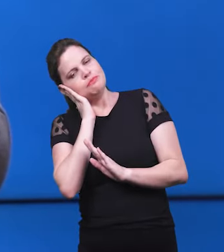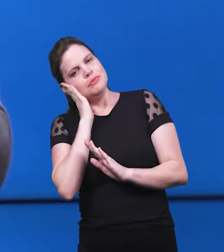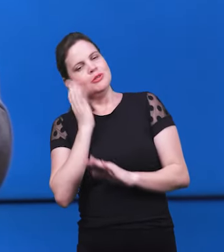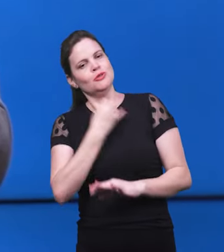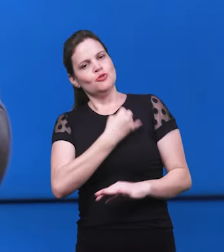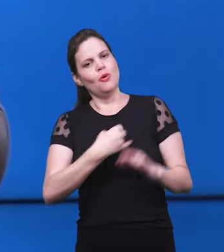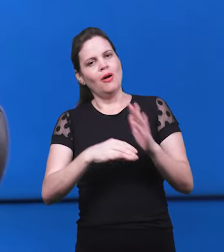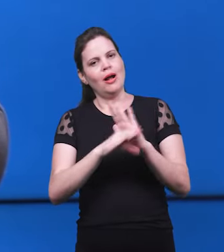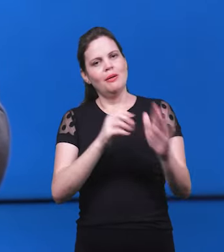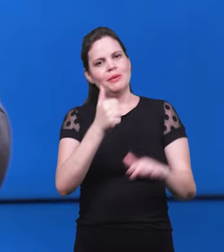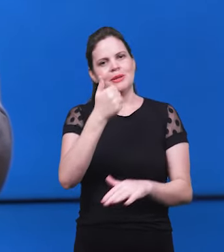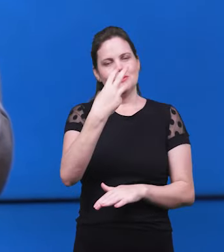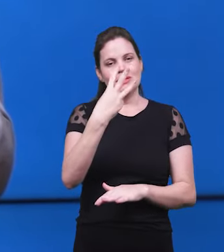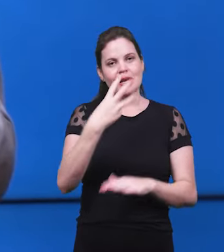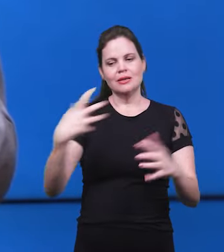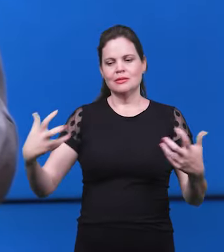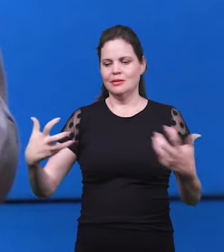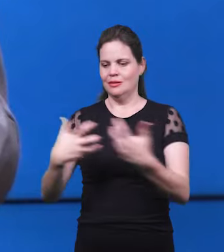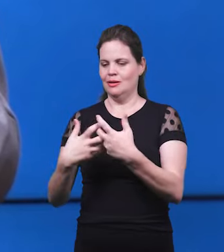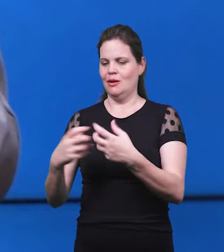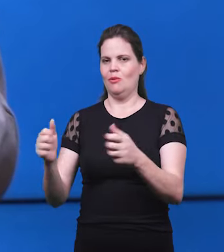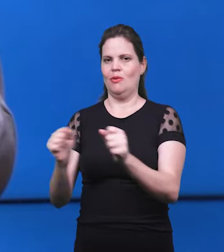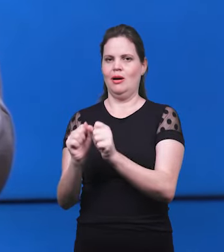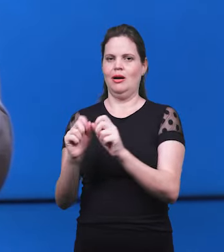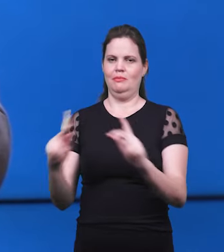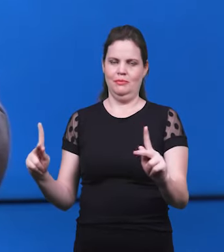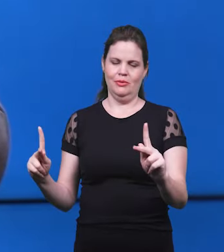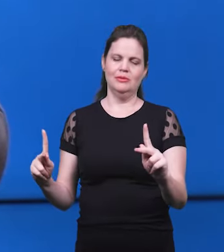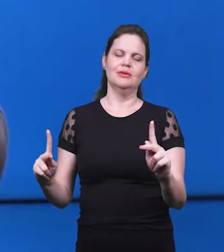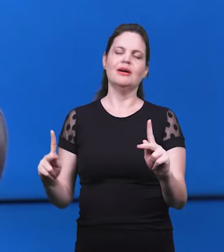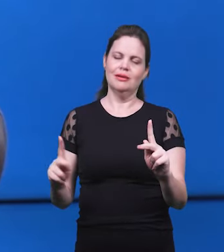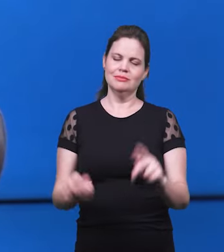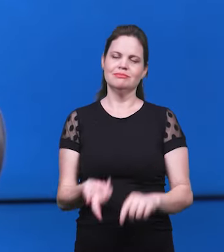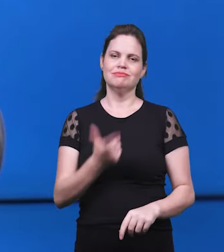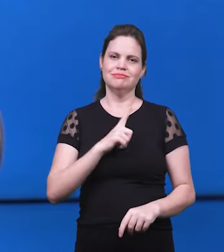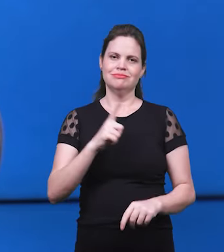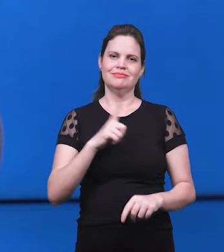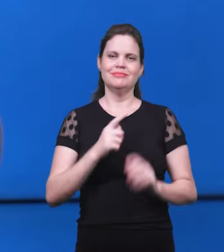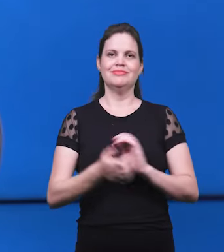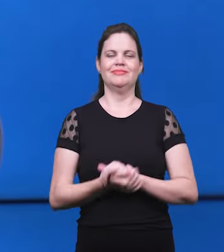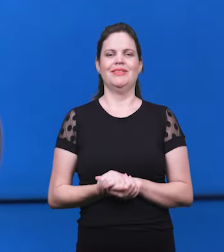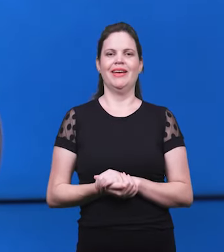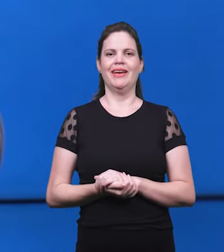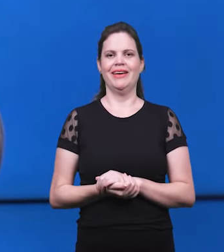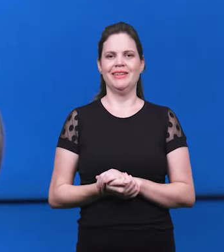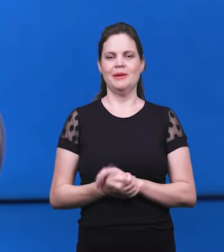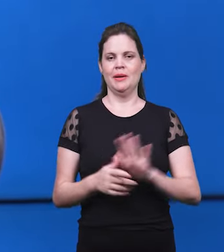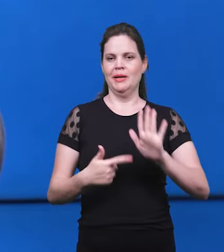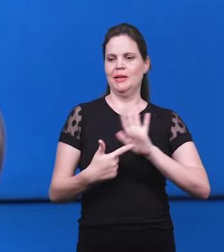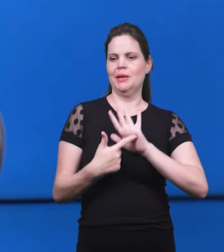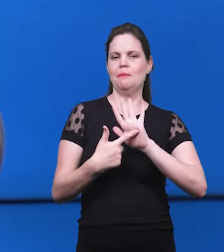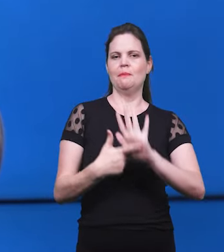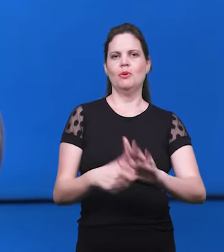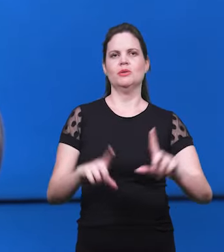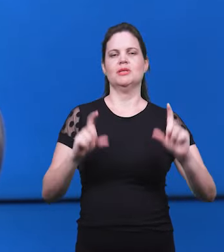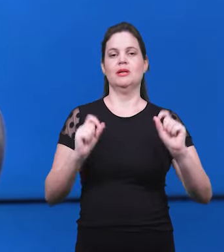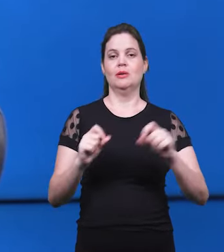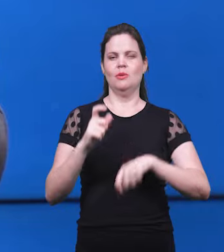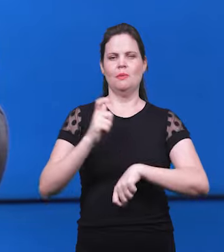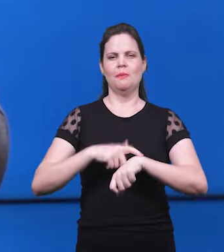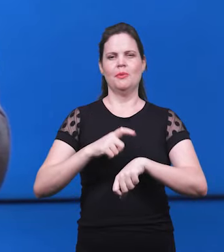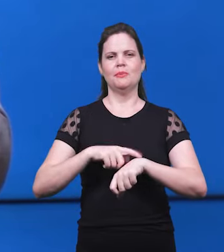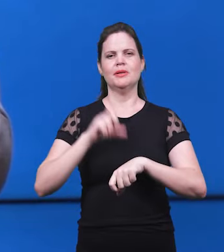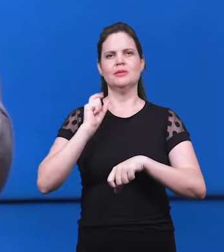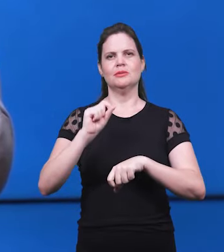João, capítulo 13, do verso 23 a 25, e a referência de Jesus, né? Naquele instante em que